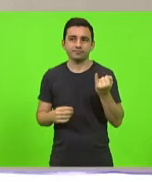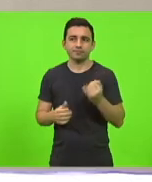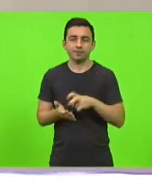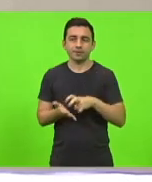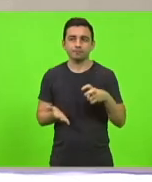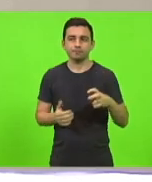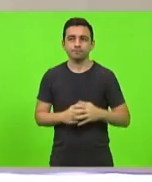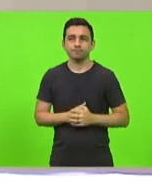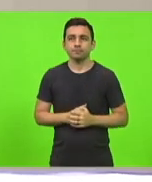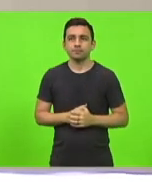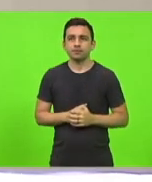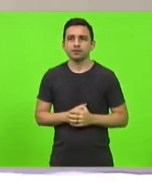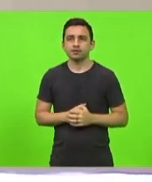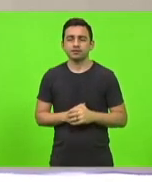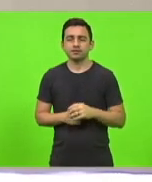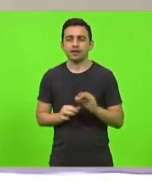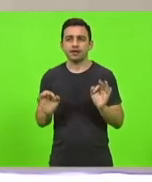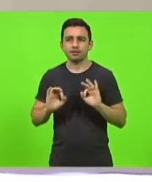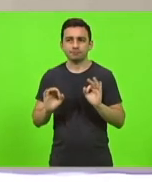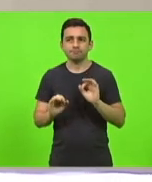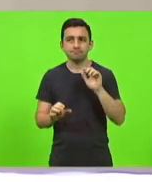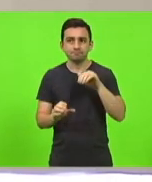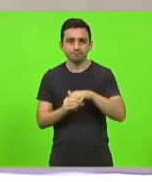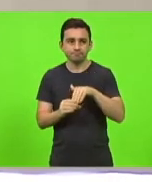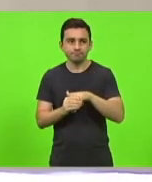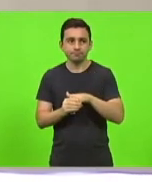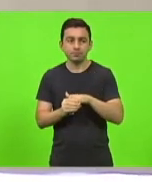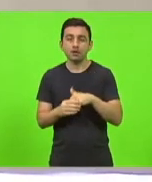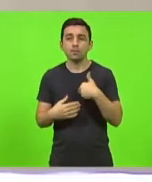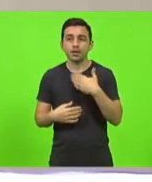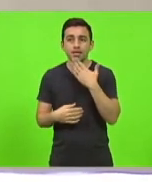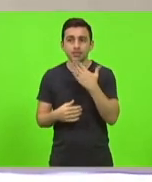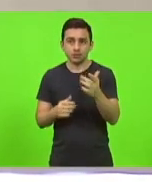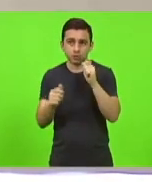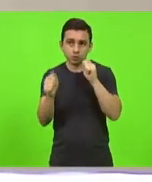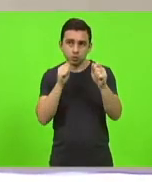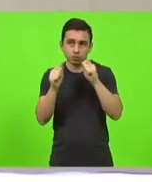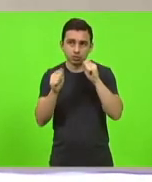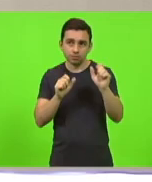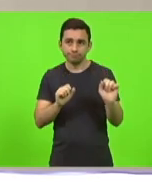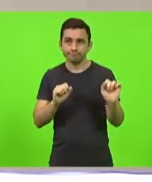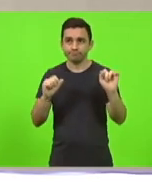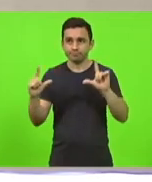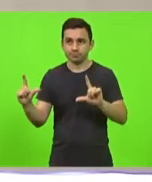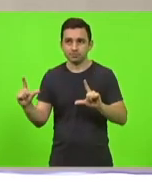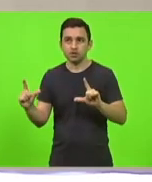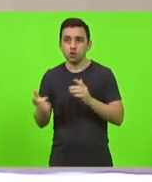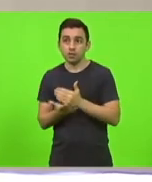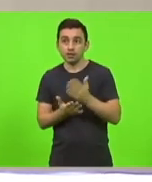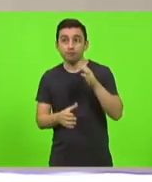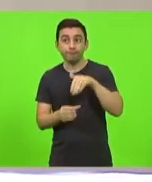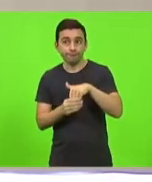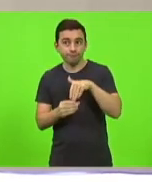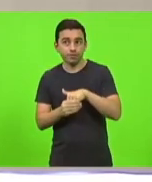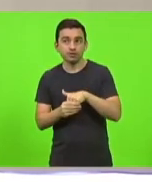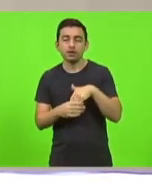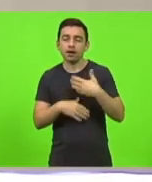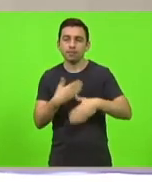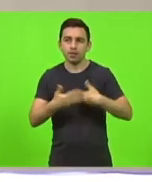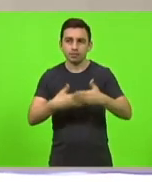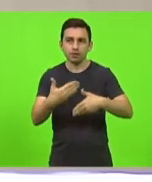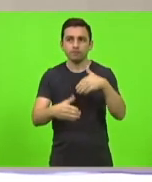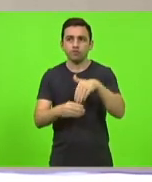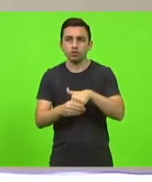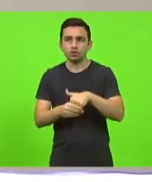Não havendo mais quem queira discutir, em votação, peço à assessoria que abra o painel para que os senhores e senhoras deputados possam exercer seu direito de voto. Para encaminhamento de voto, com a